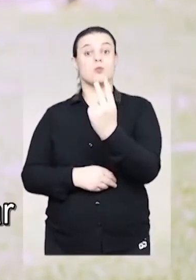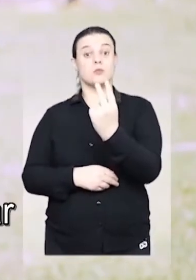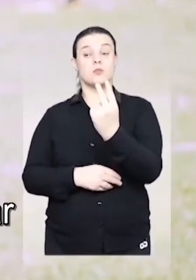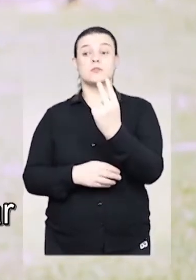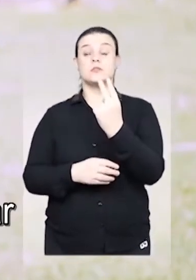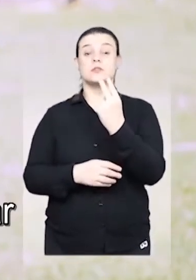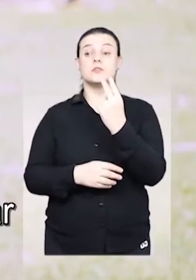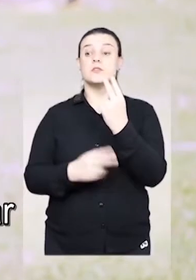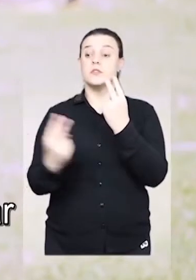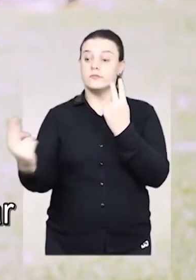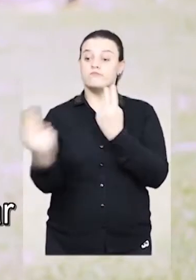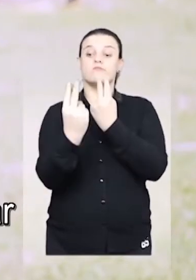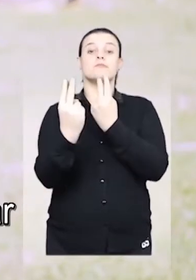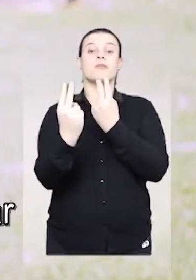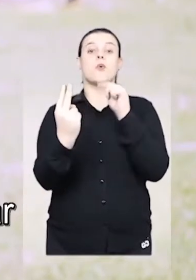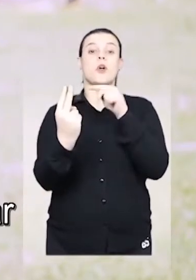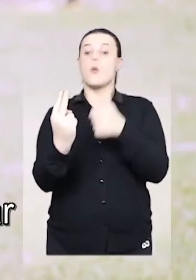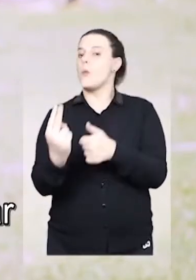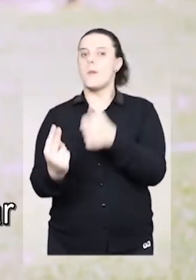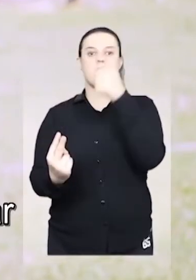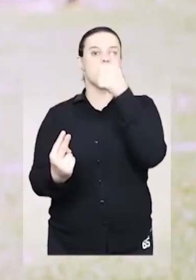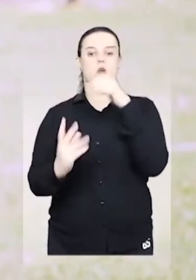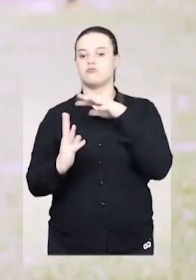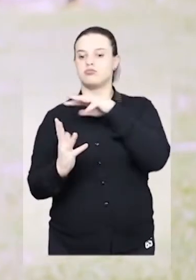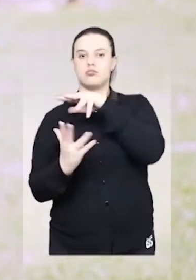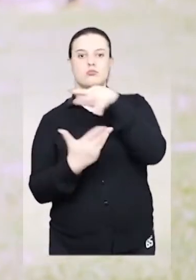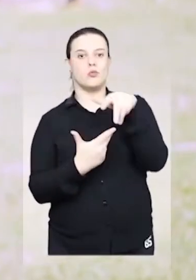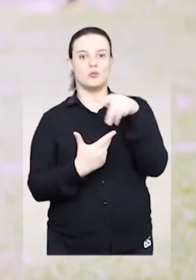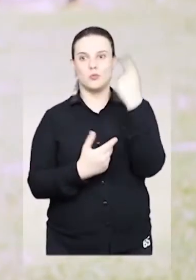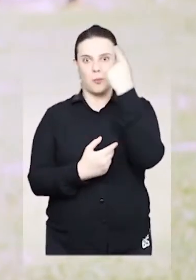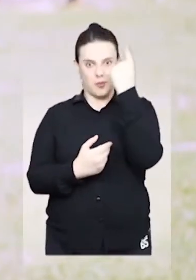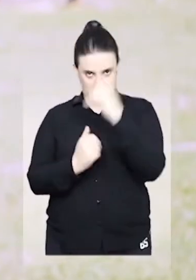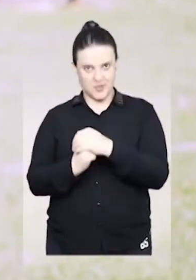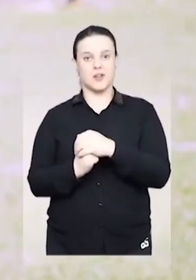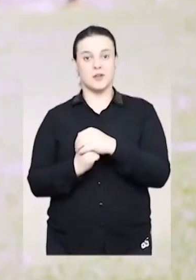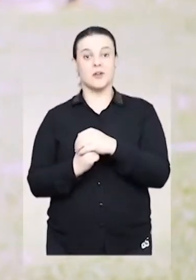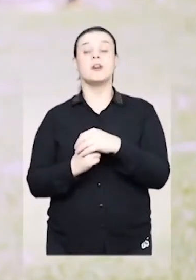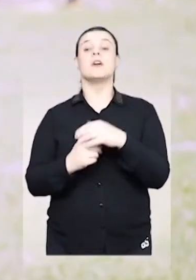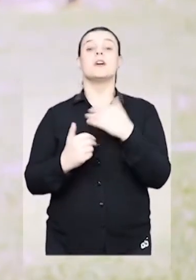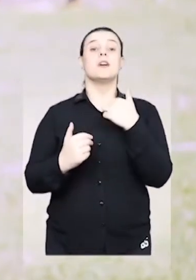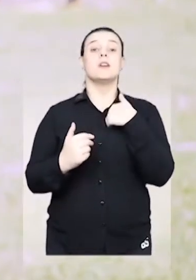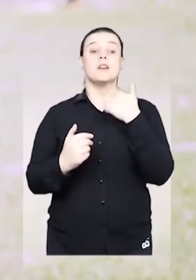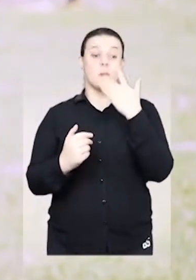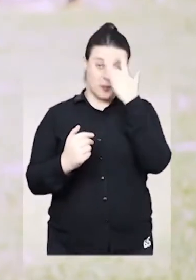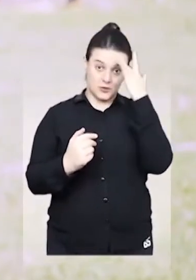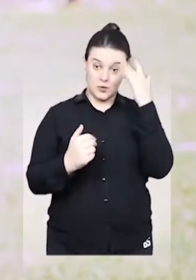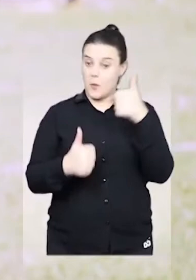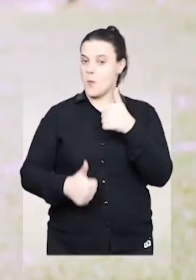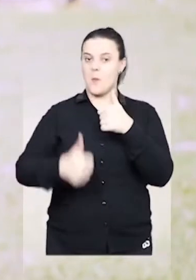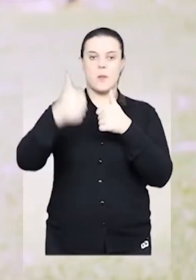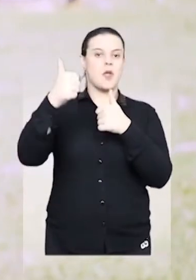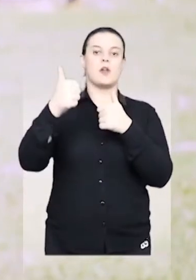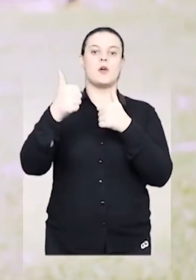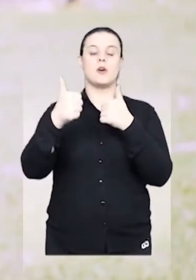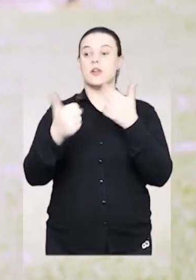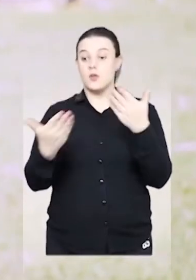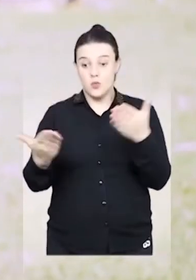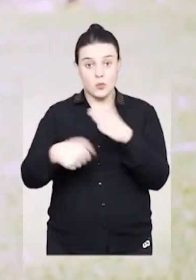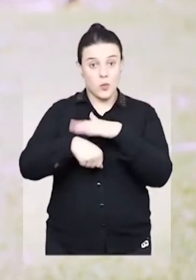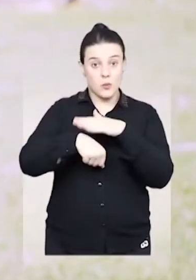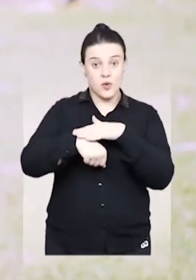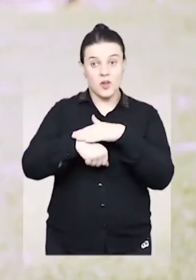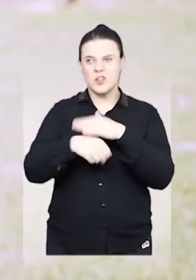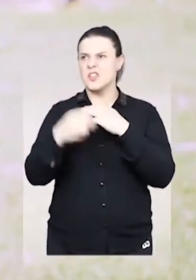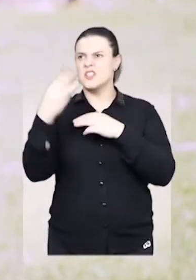a encarar era justamente o melhor atleta, o mais bem colocado no ranking, e aqui era a melhor colocada e que no momento